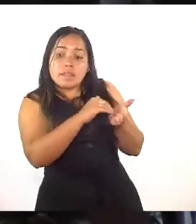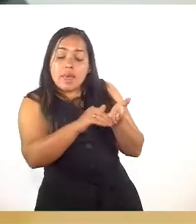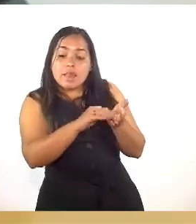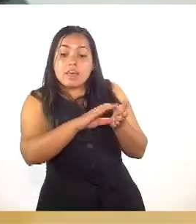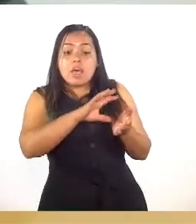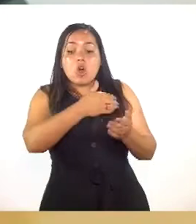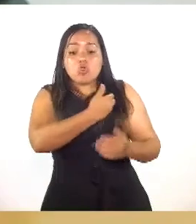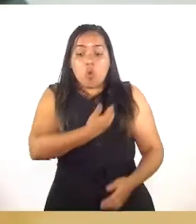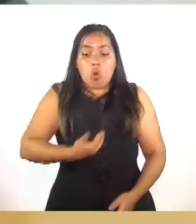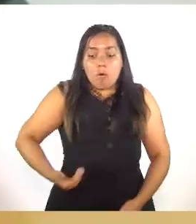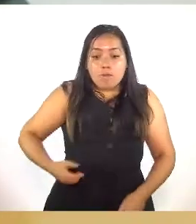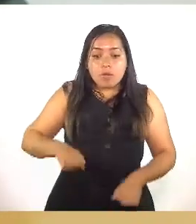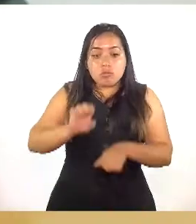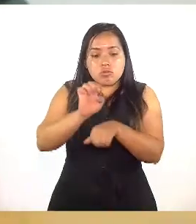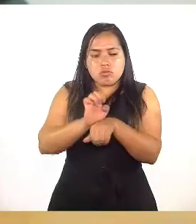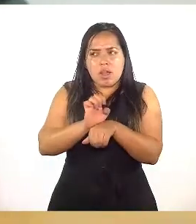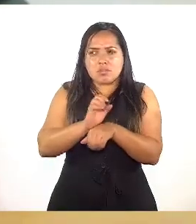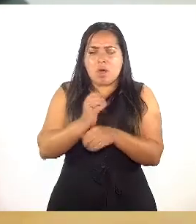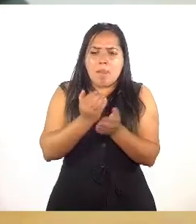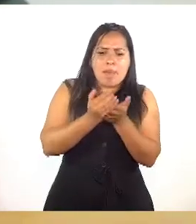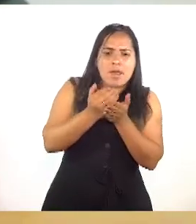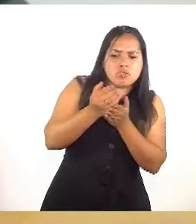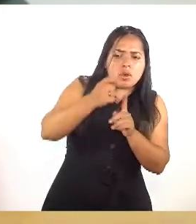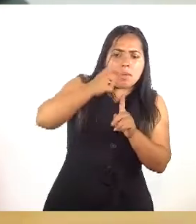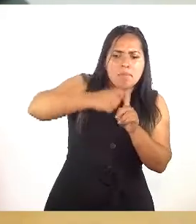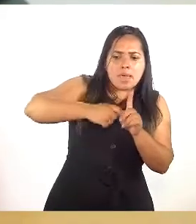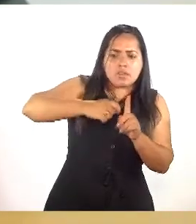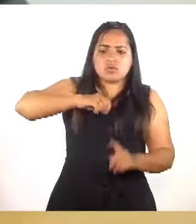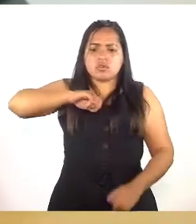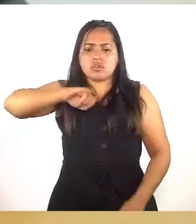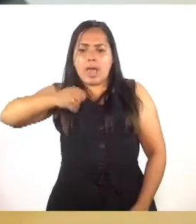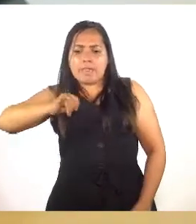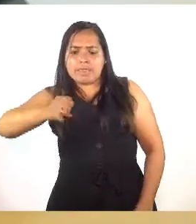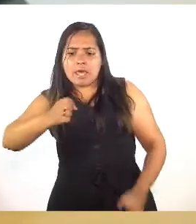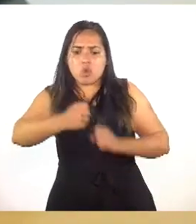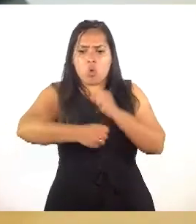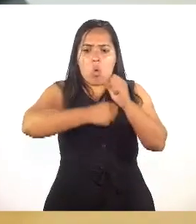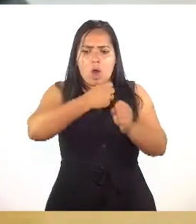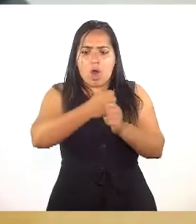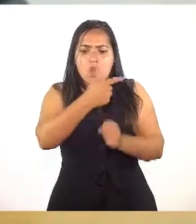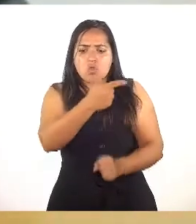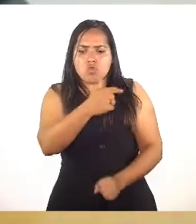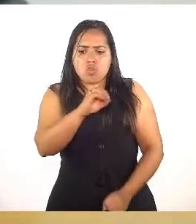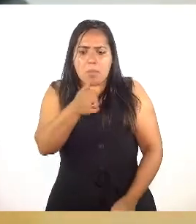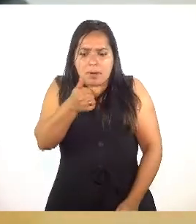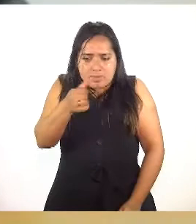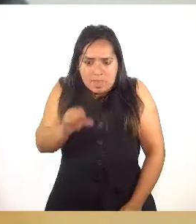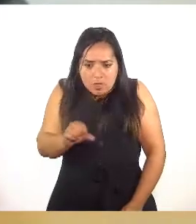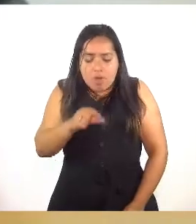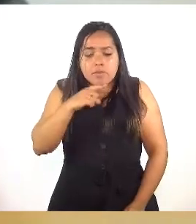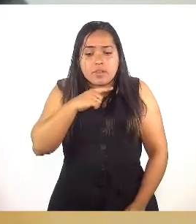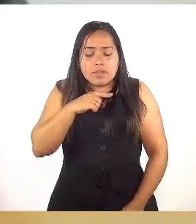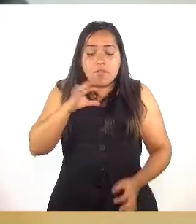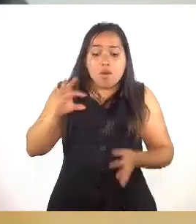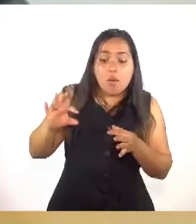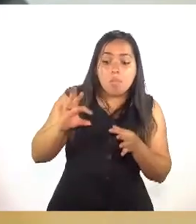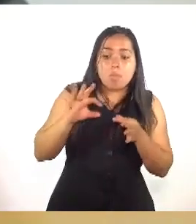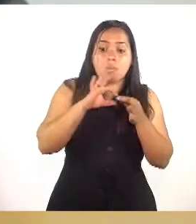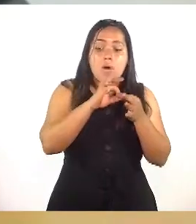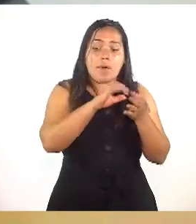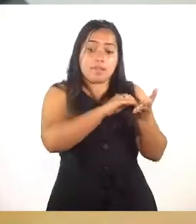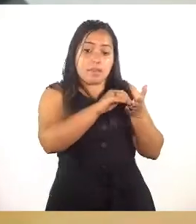de janeiro agora de 2019, ela foi vinculada à Secretaria de Desenvolvimento